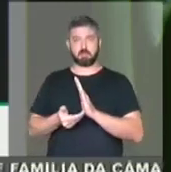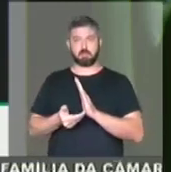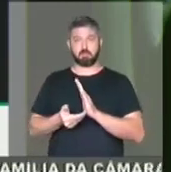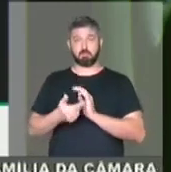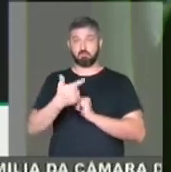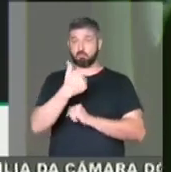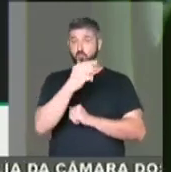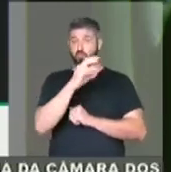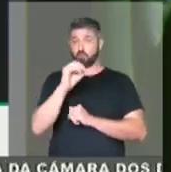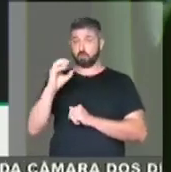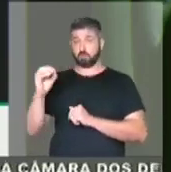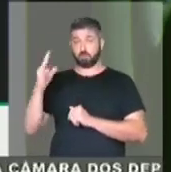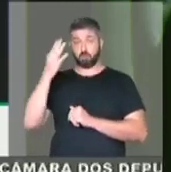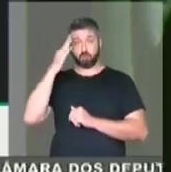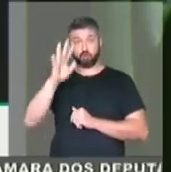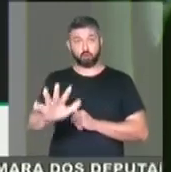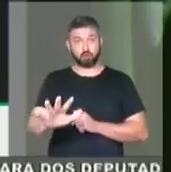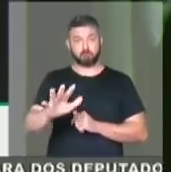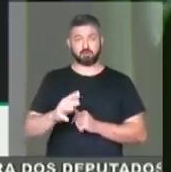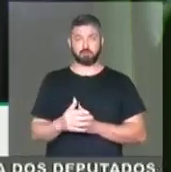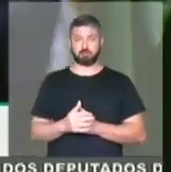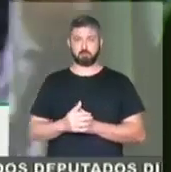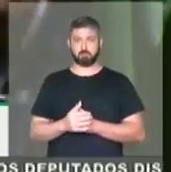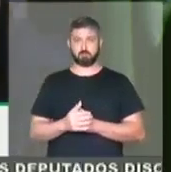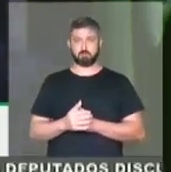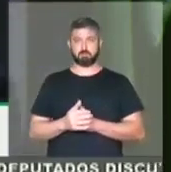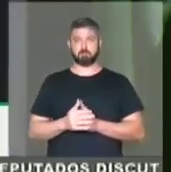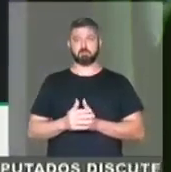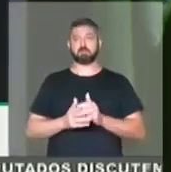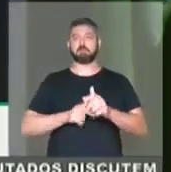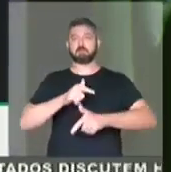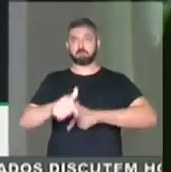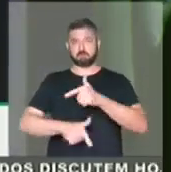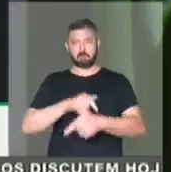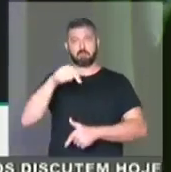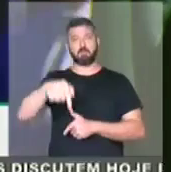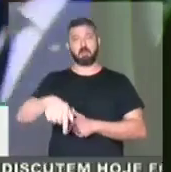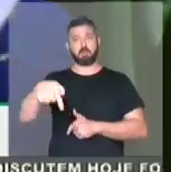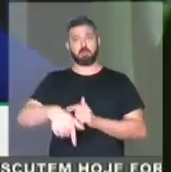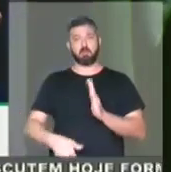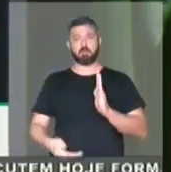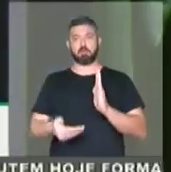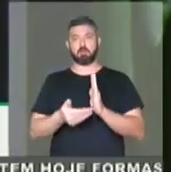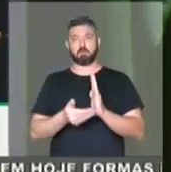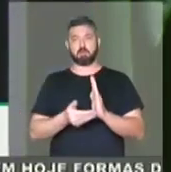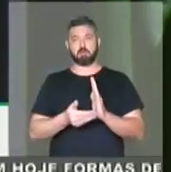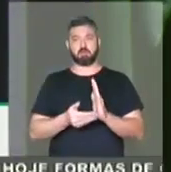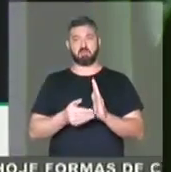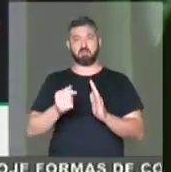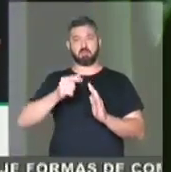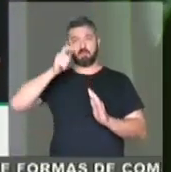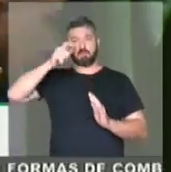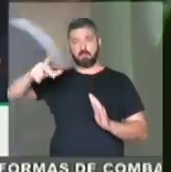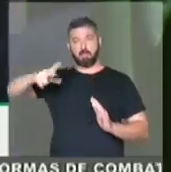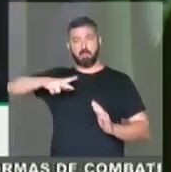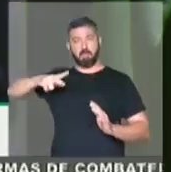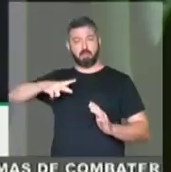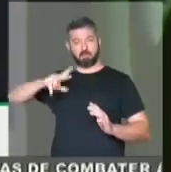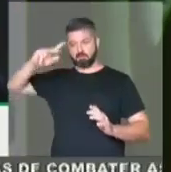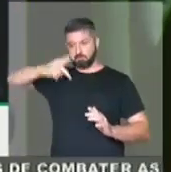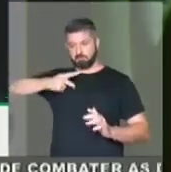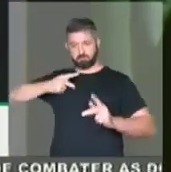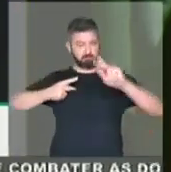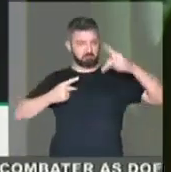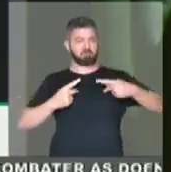deputadas, por 200 dias. Foram 200 dias de trabalho nessa casa, não submetidos a interesses personificados